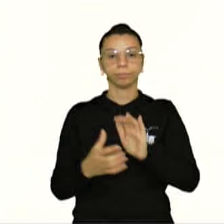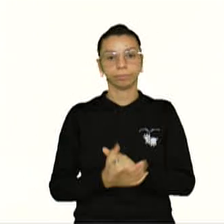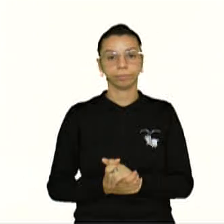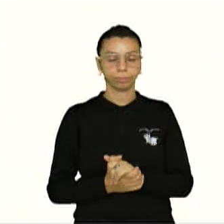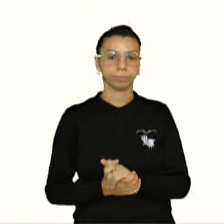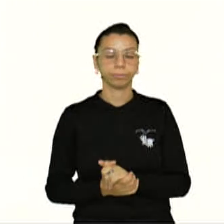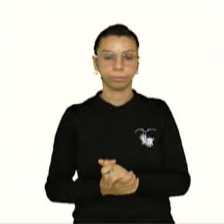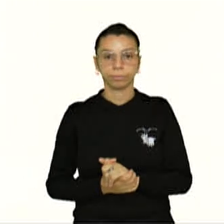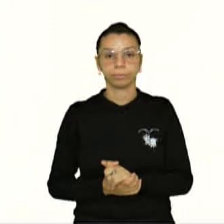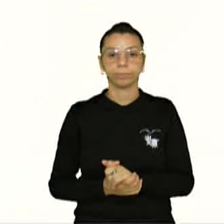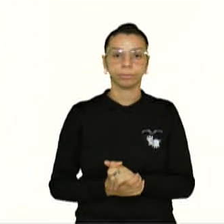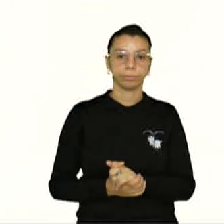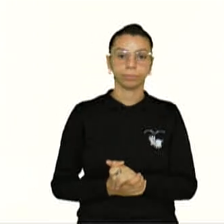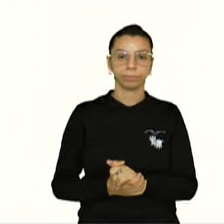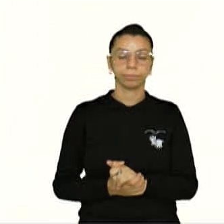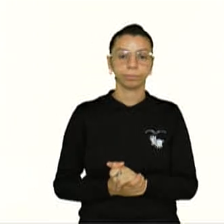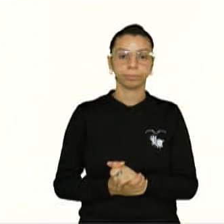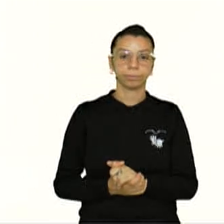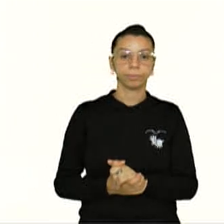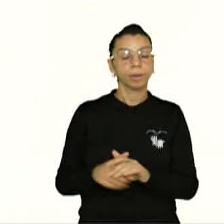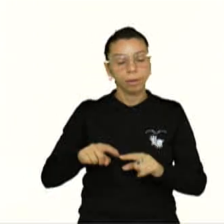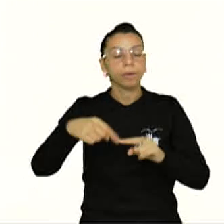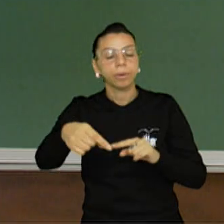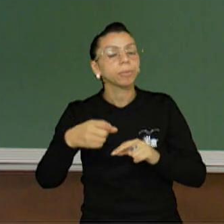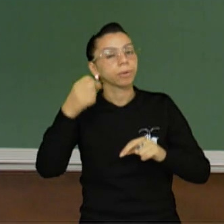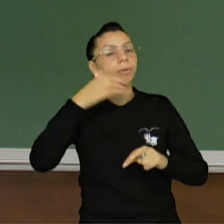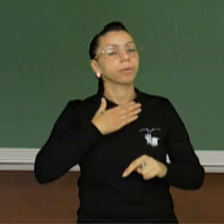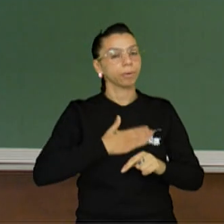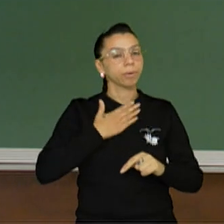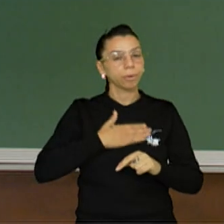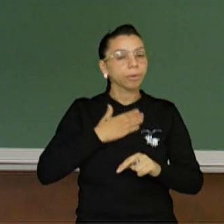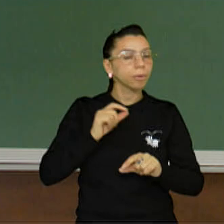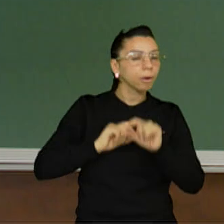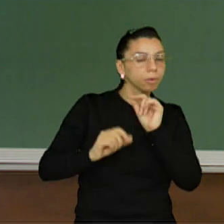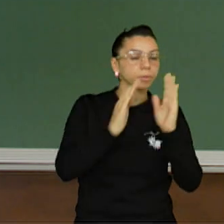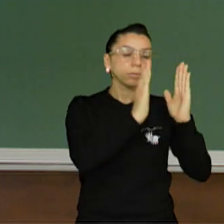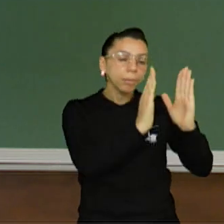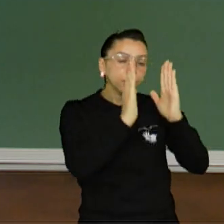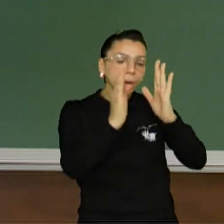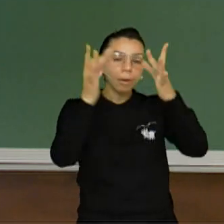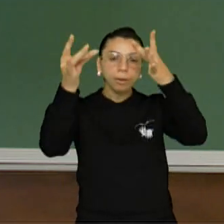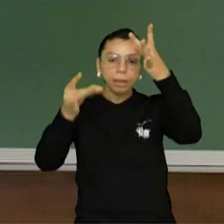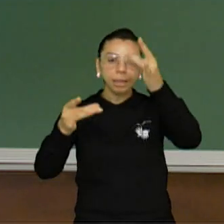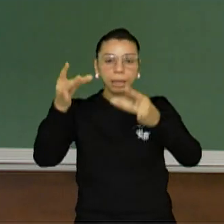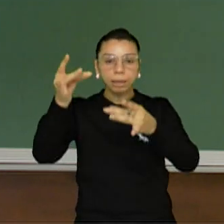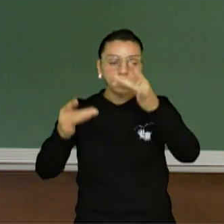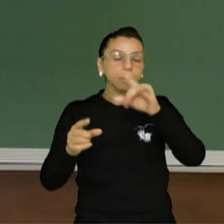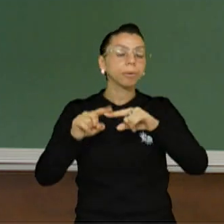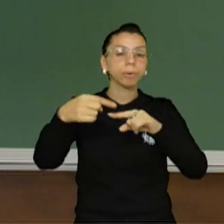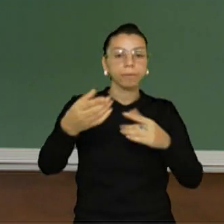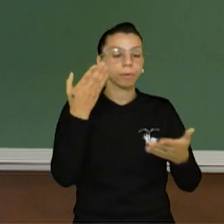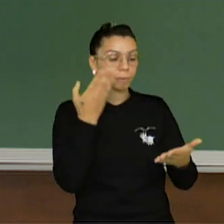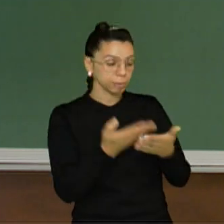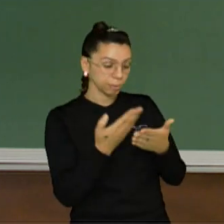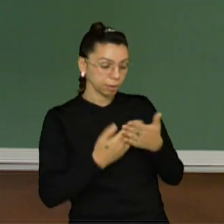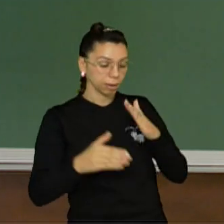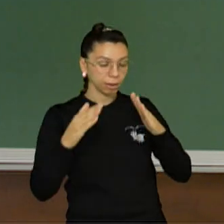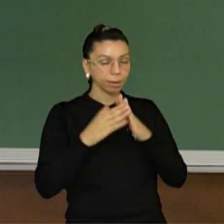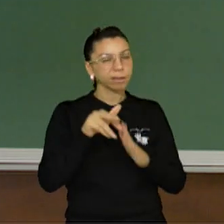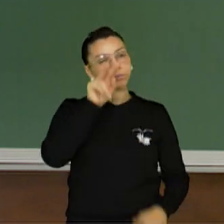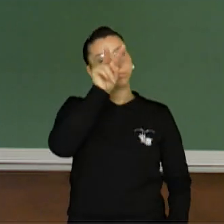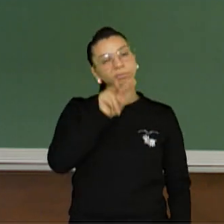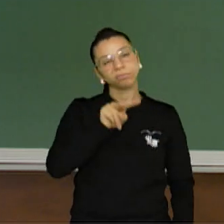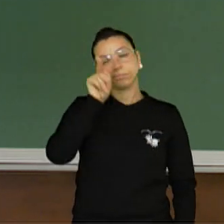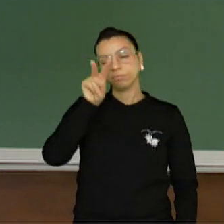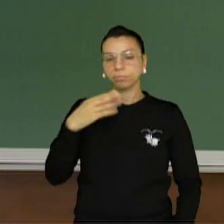na direção da diagonal secundária, tá? Então eu gosto de colocar os passos ali, porque às vezes você vai estudar em casa, vai dar uma olhada ali